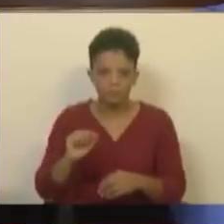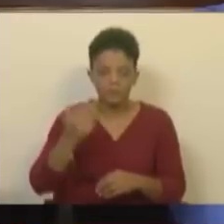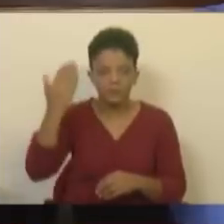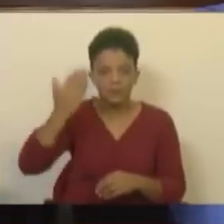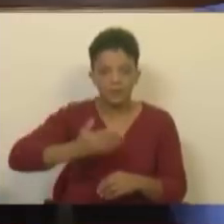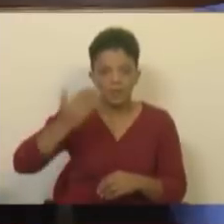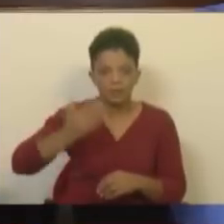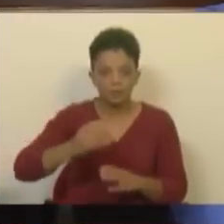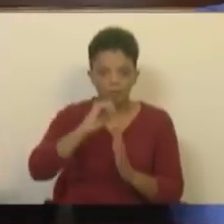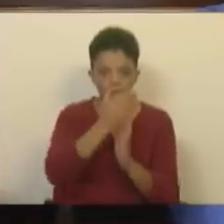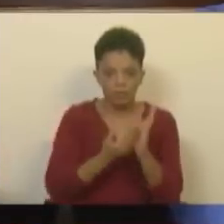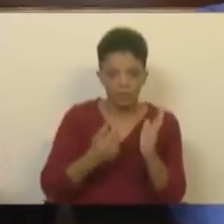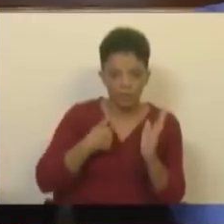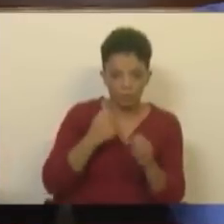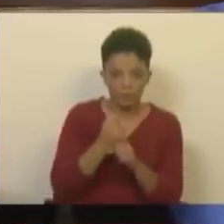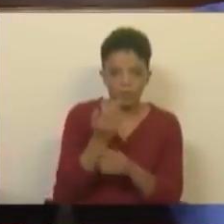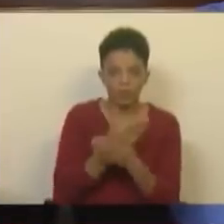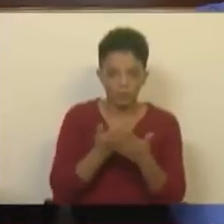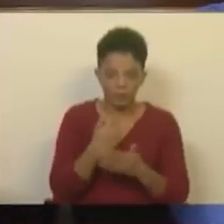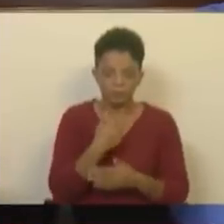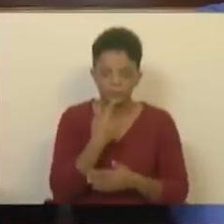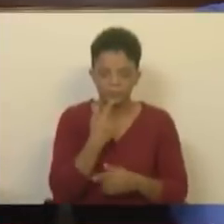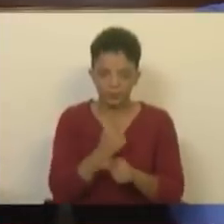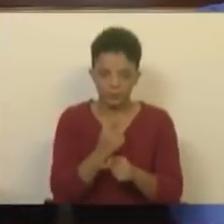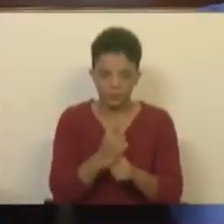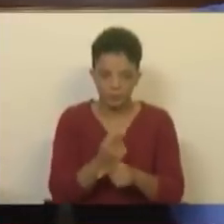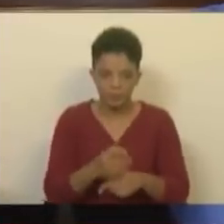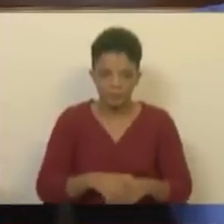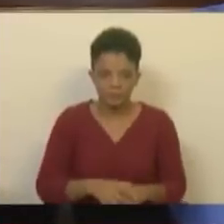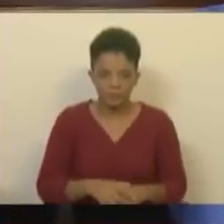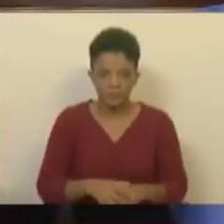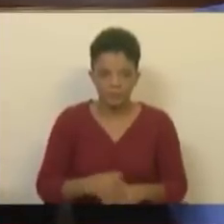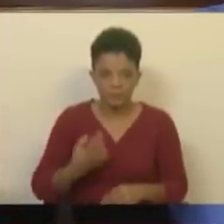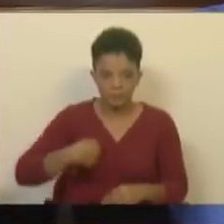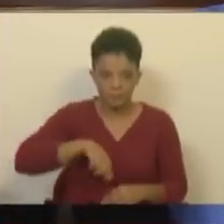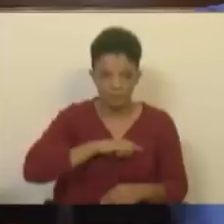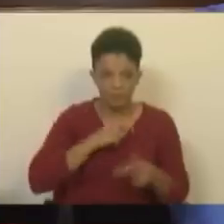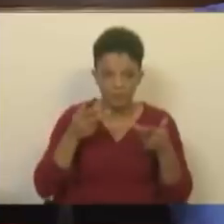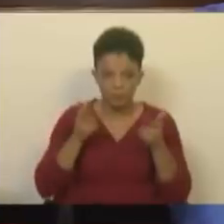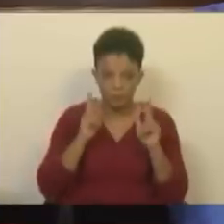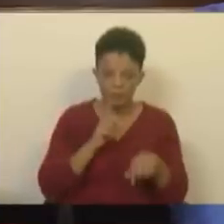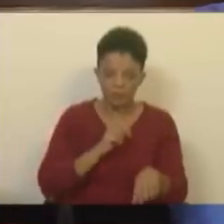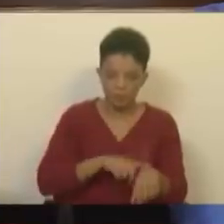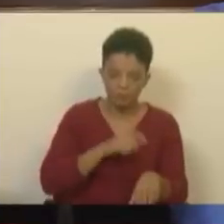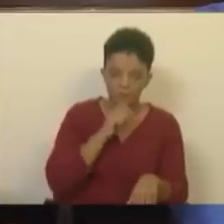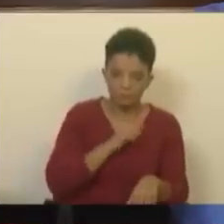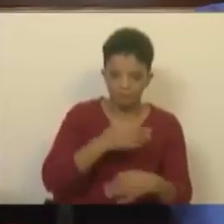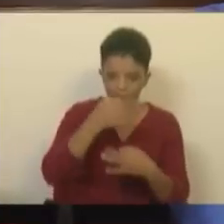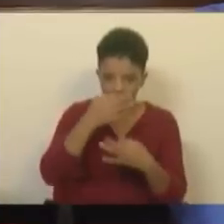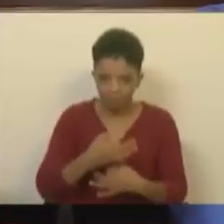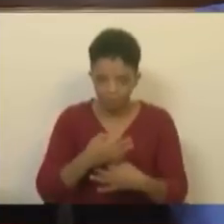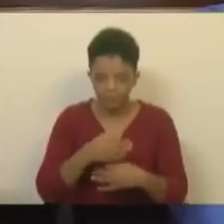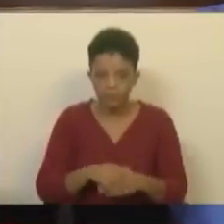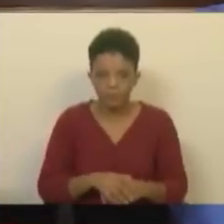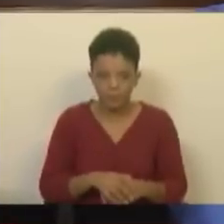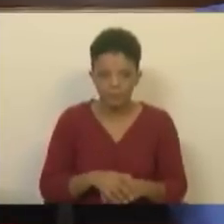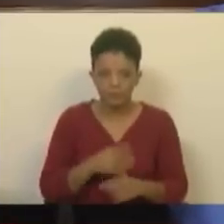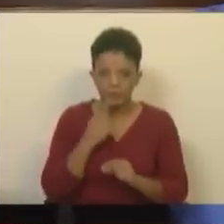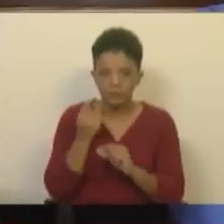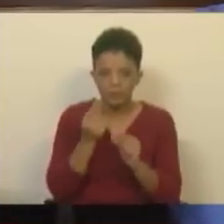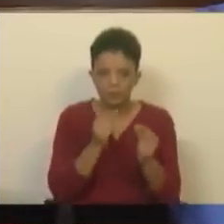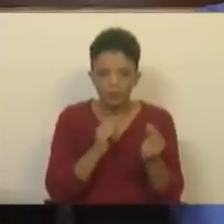Conseguiu perceber nós estamos obviamente disponíveis com o tempo como seria dar para